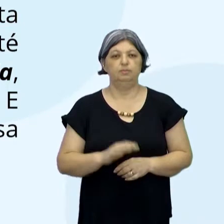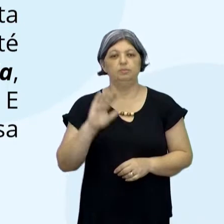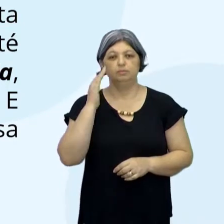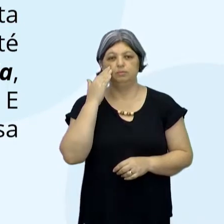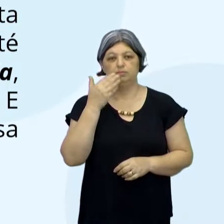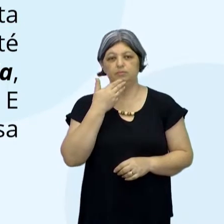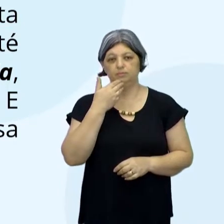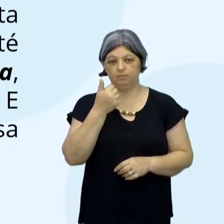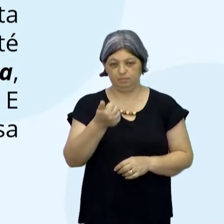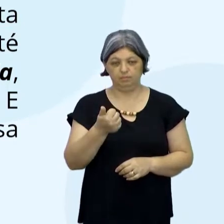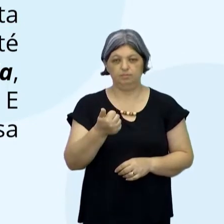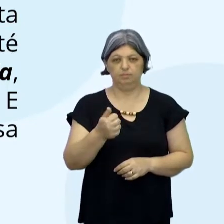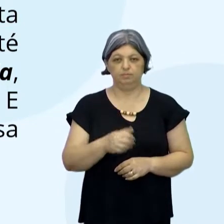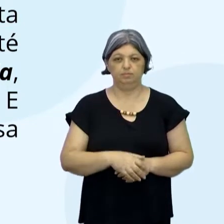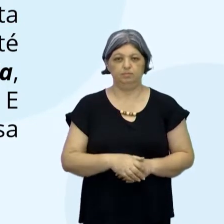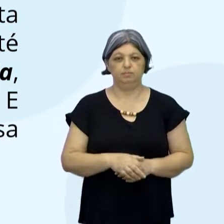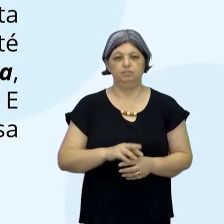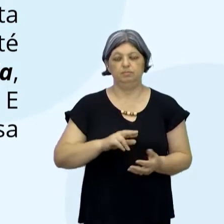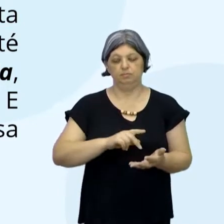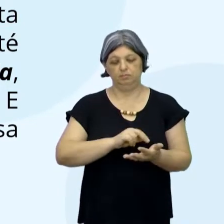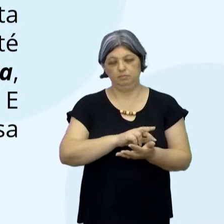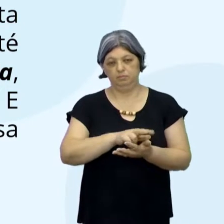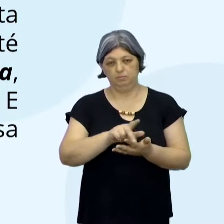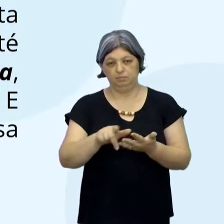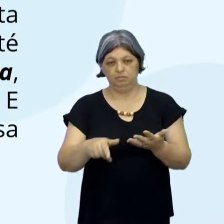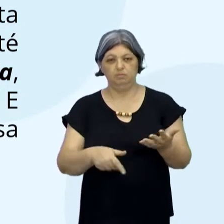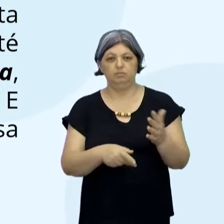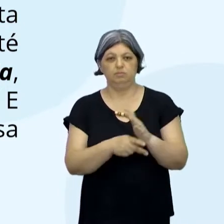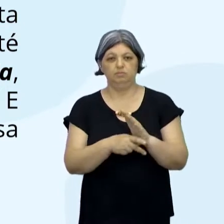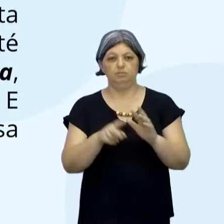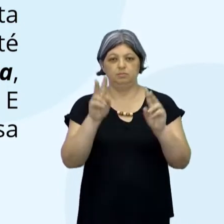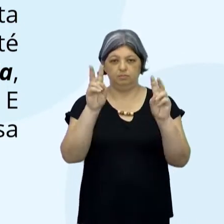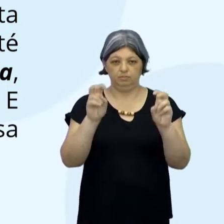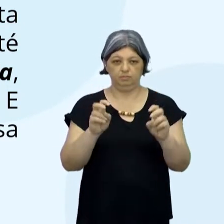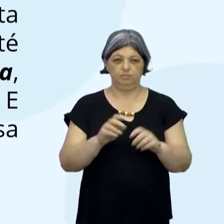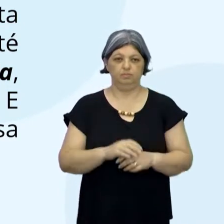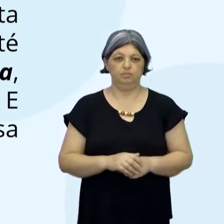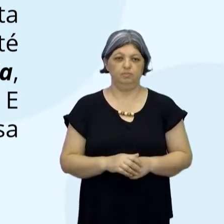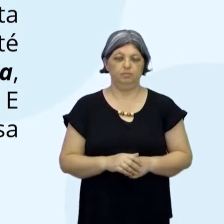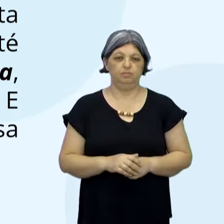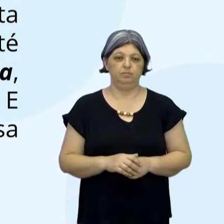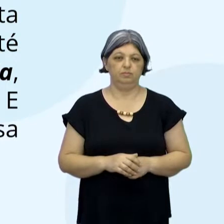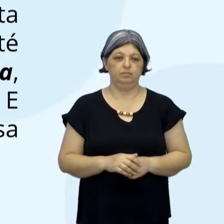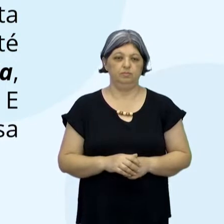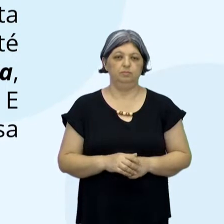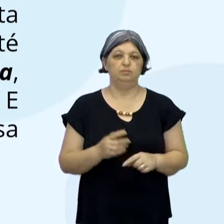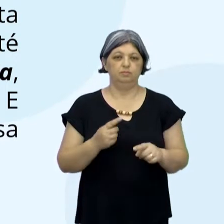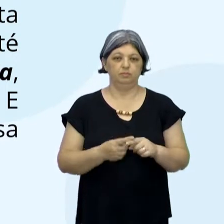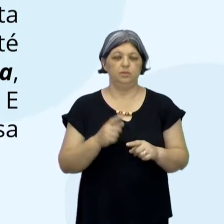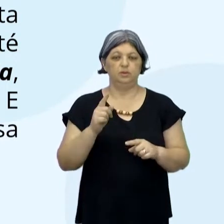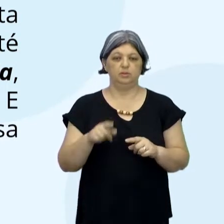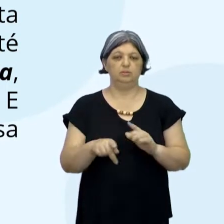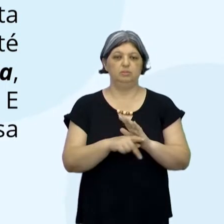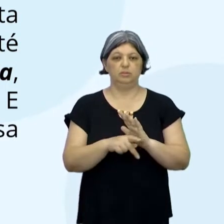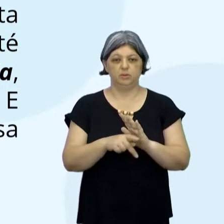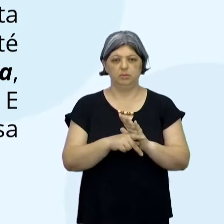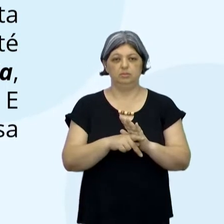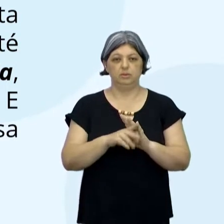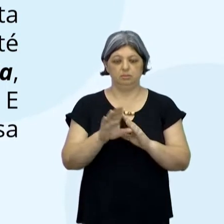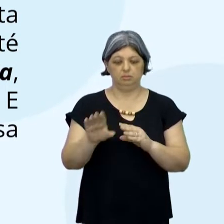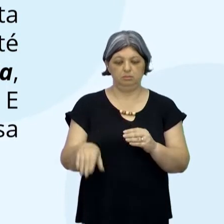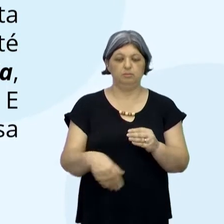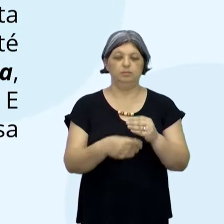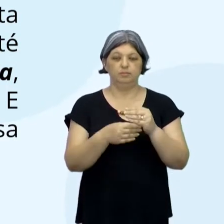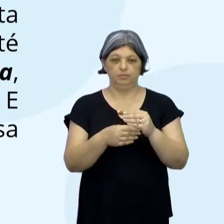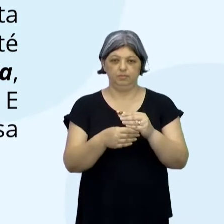aí várias questões aí relacionadas a esse assunto, já que esses aí são partes